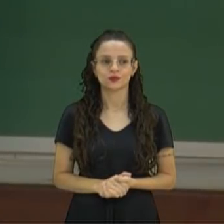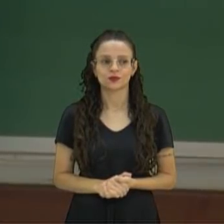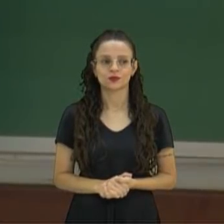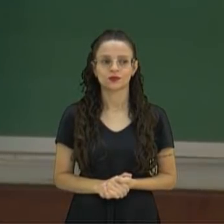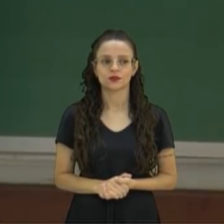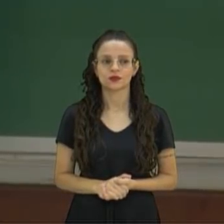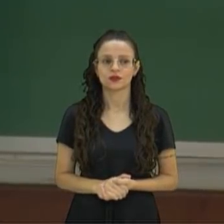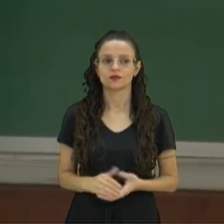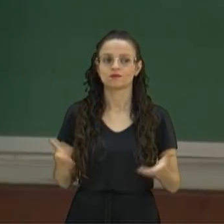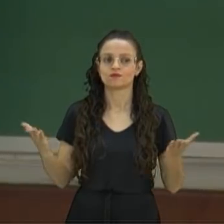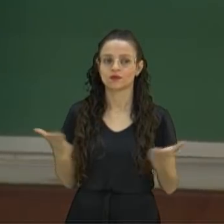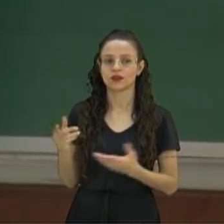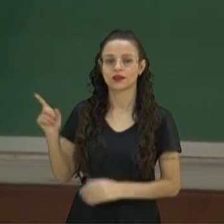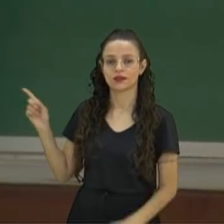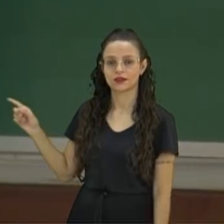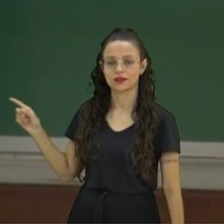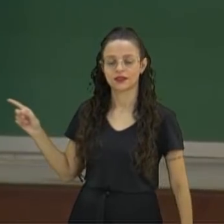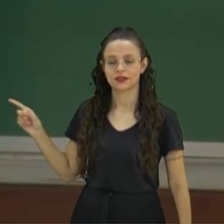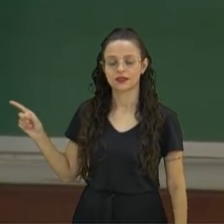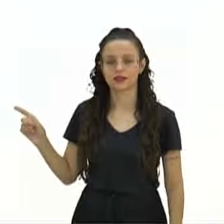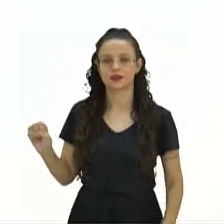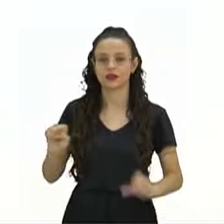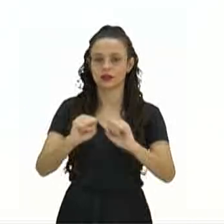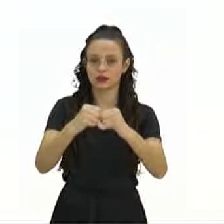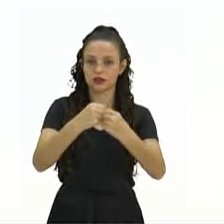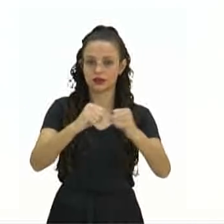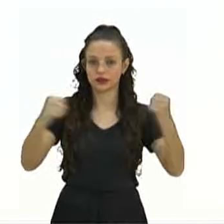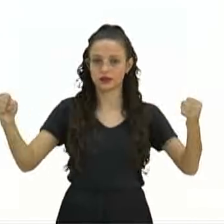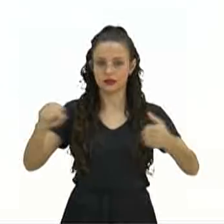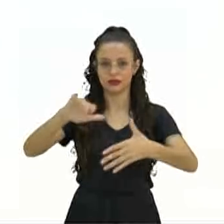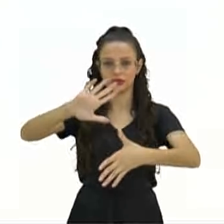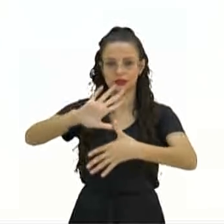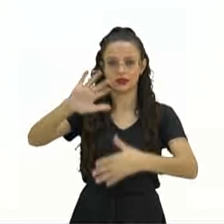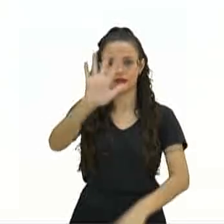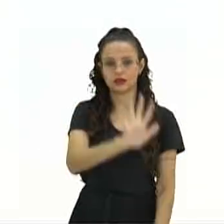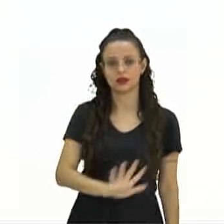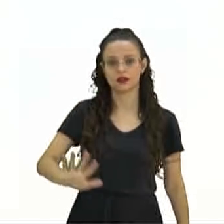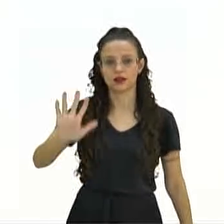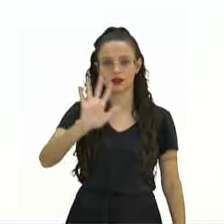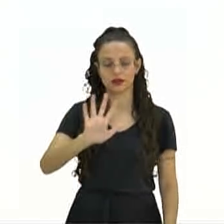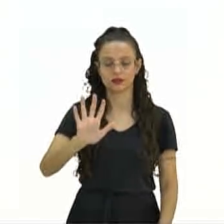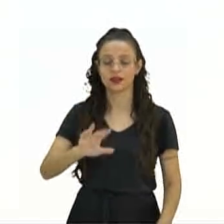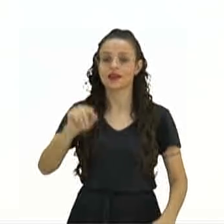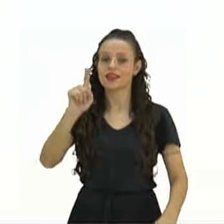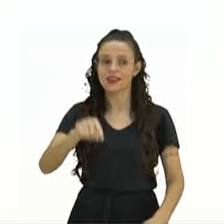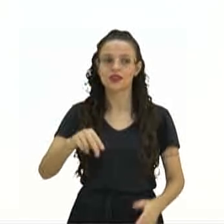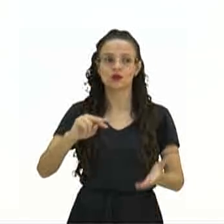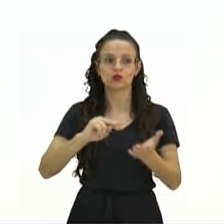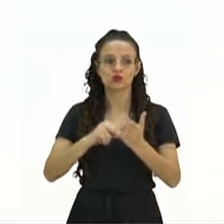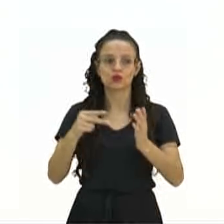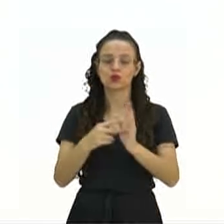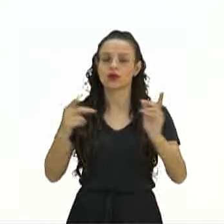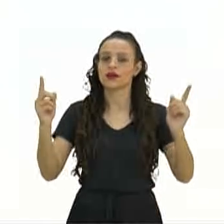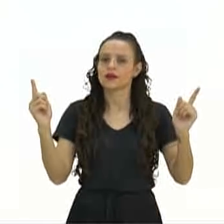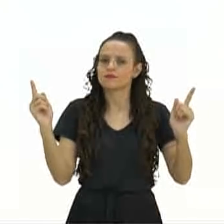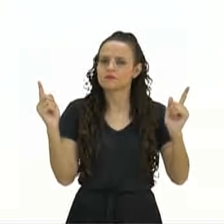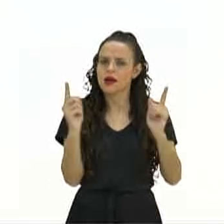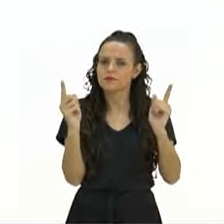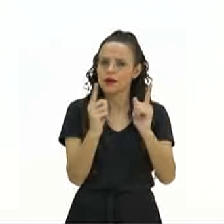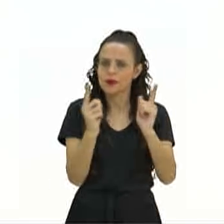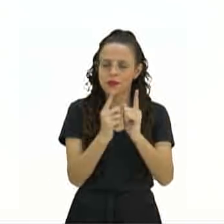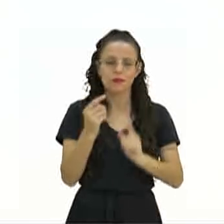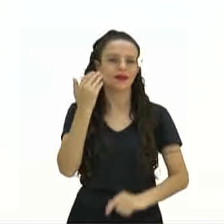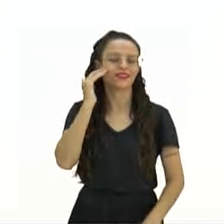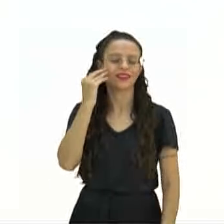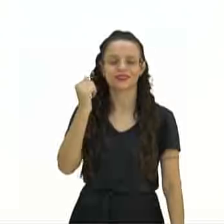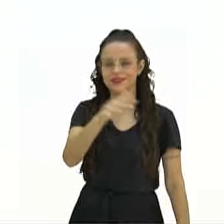E aí aqui a carta, que é o resultado dessa redução para estudo, para entender o